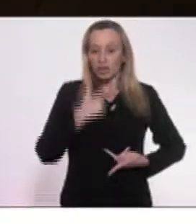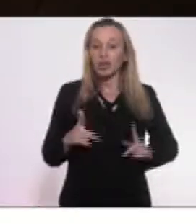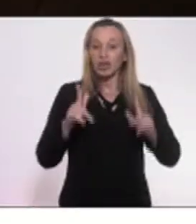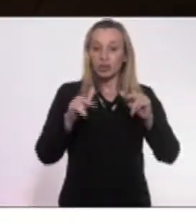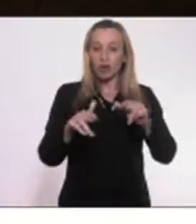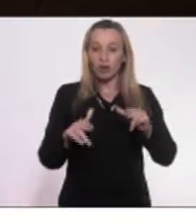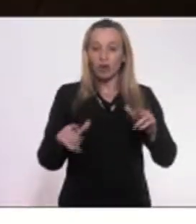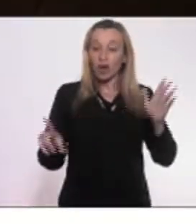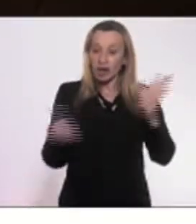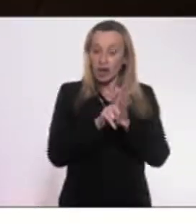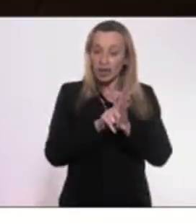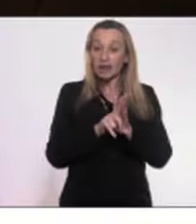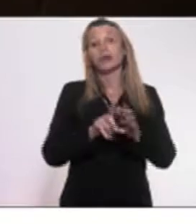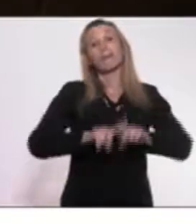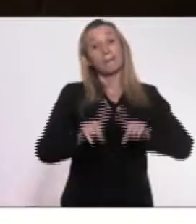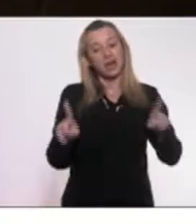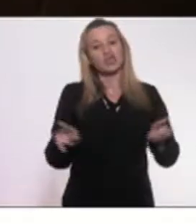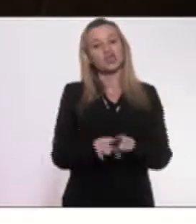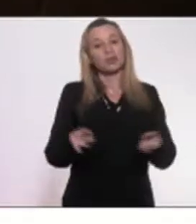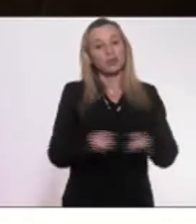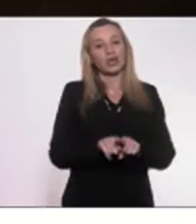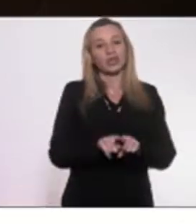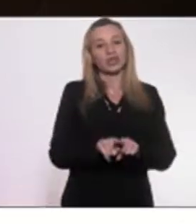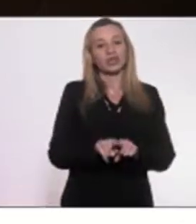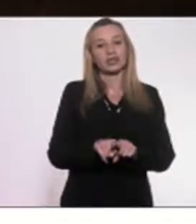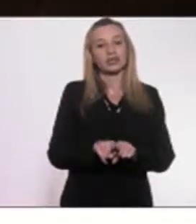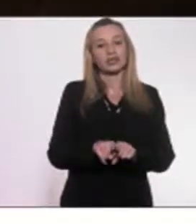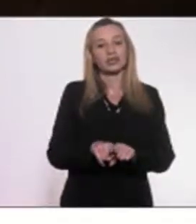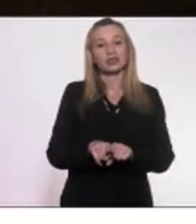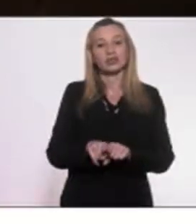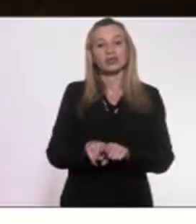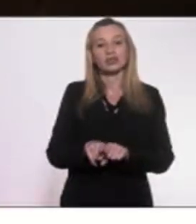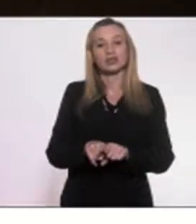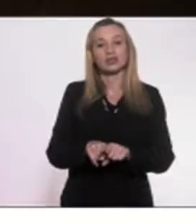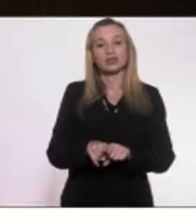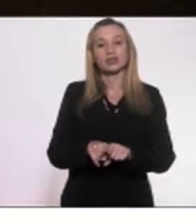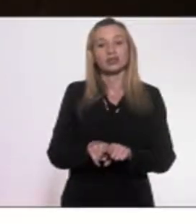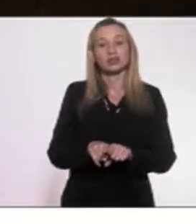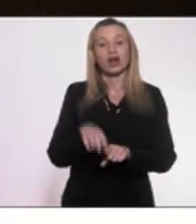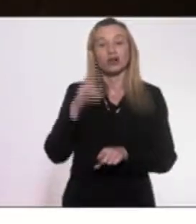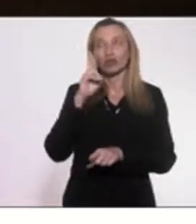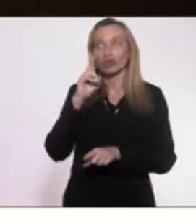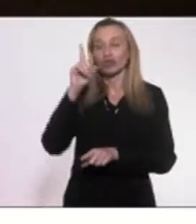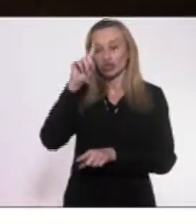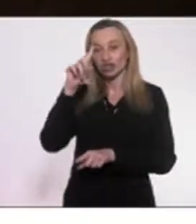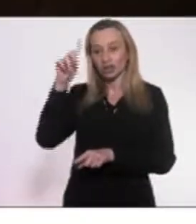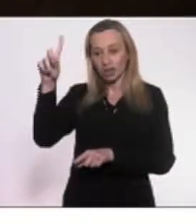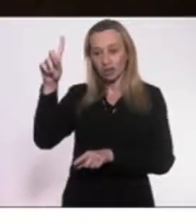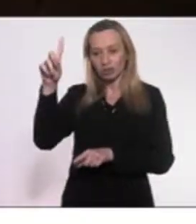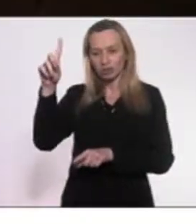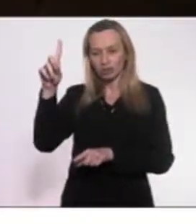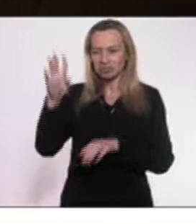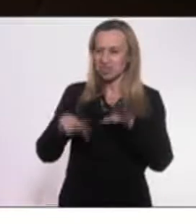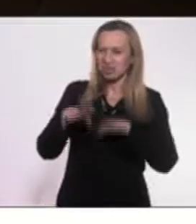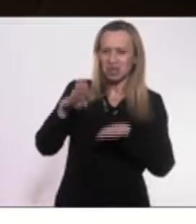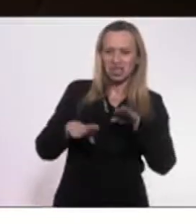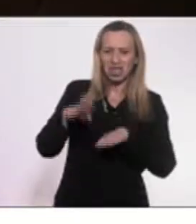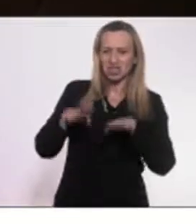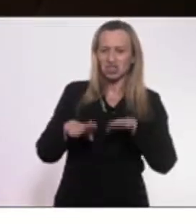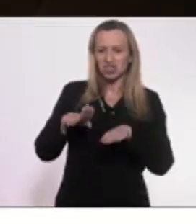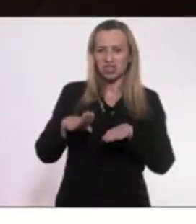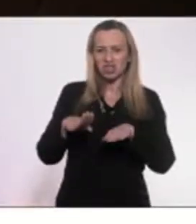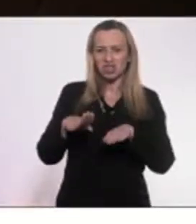lei, mas também aos olhos do Criador, independente do credo,